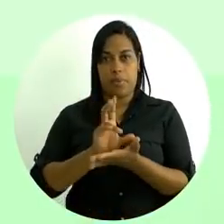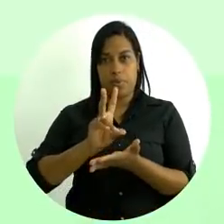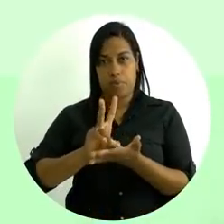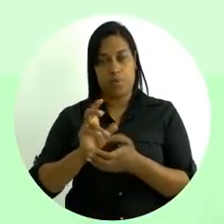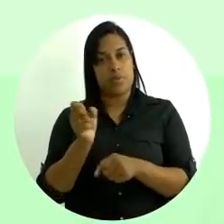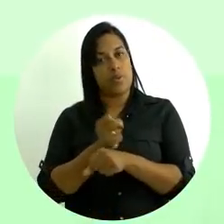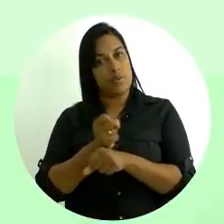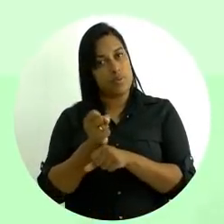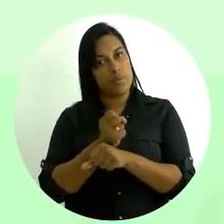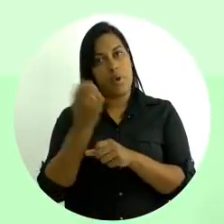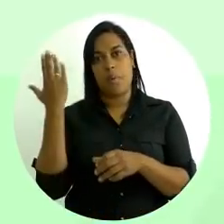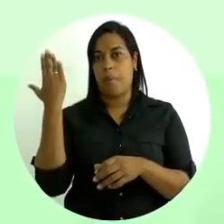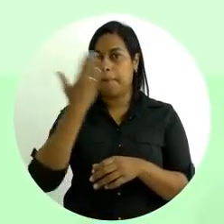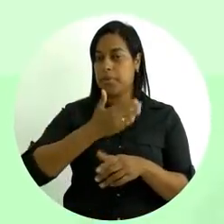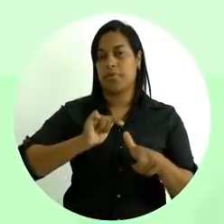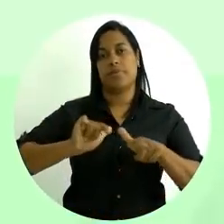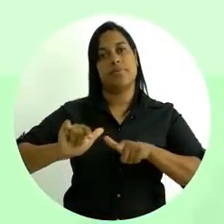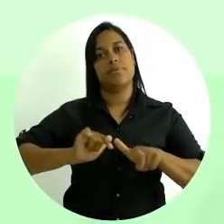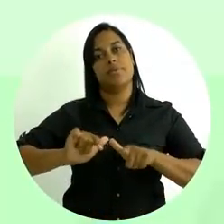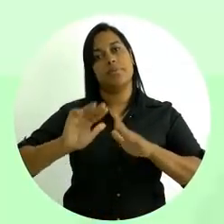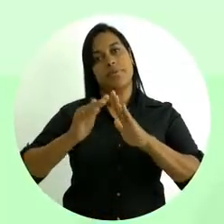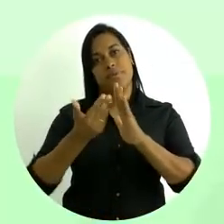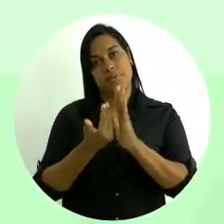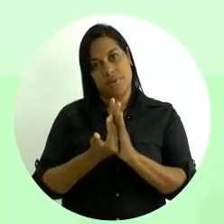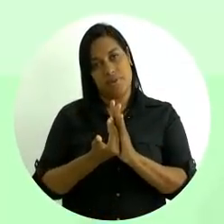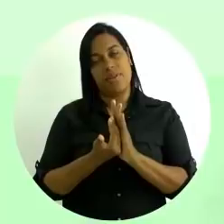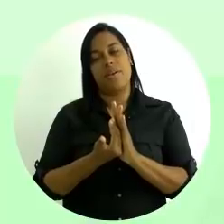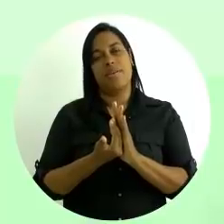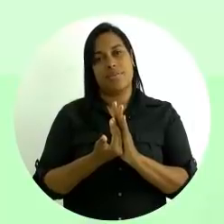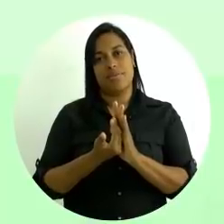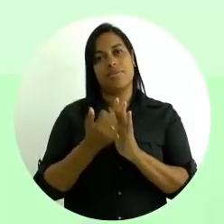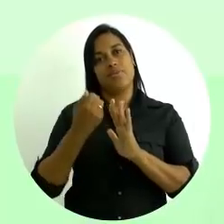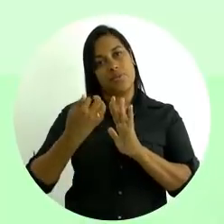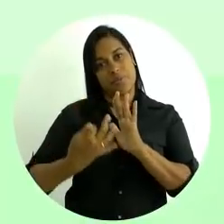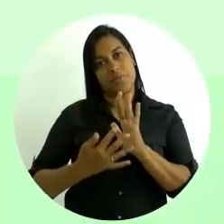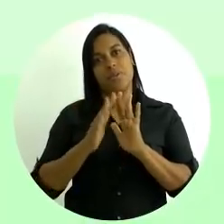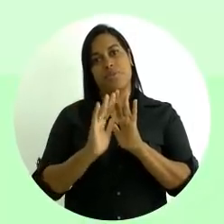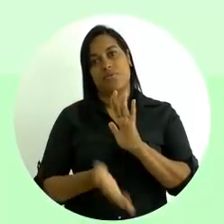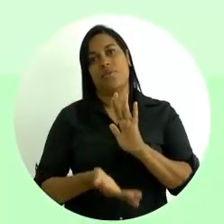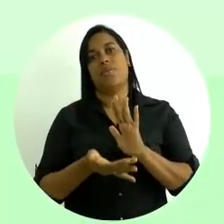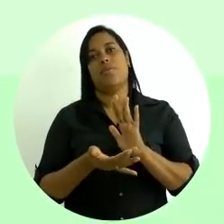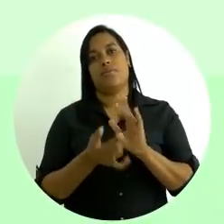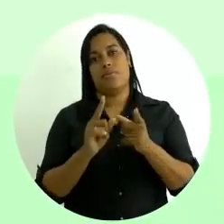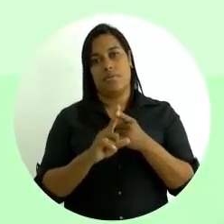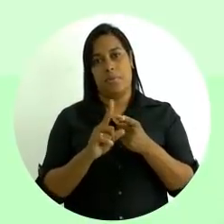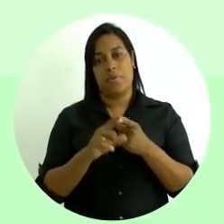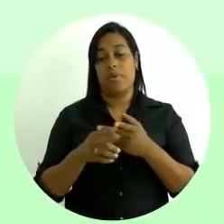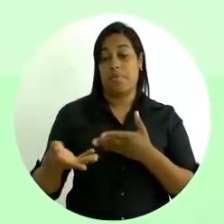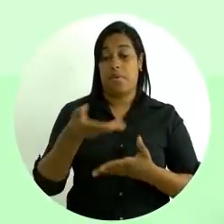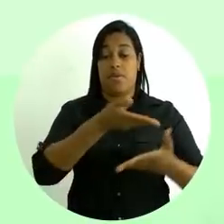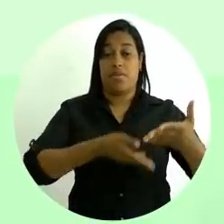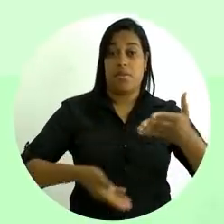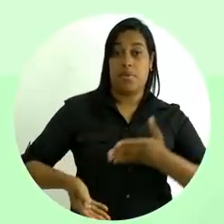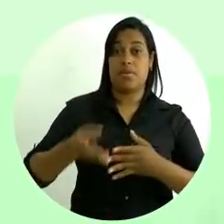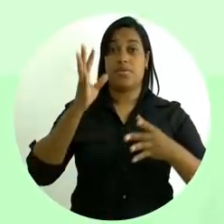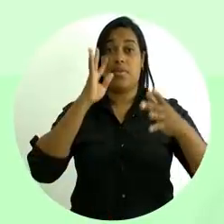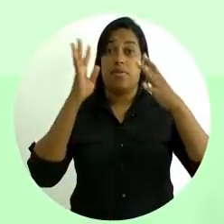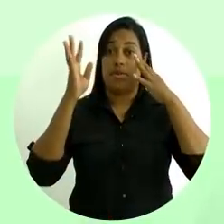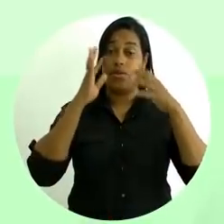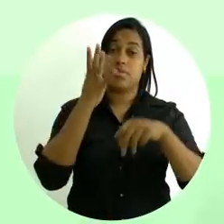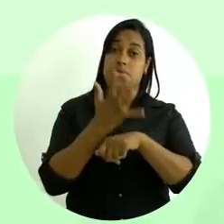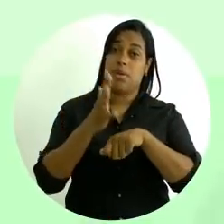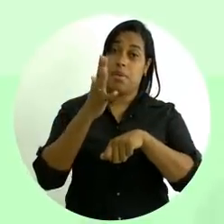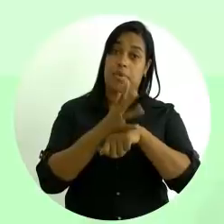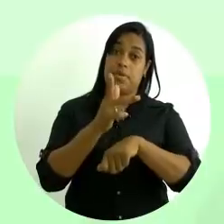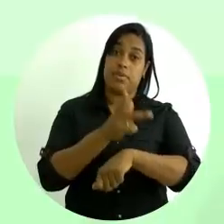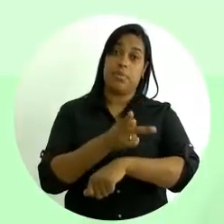Planejamento curricular anual, provas e correções de trabalhos escolares, como também já foi dito. Participação nos eventos, reflexões